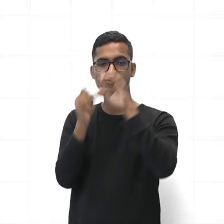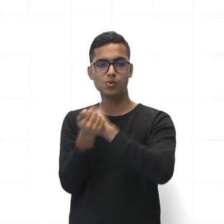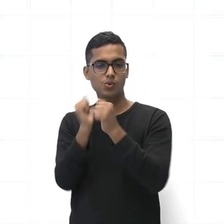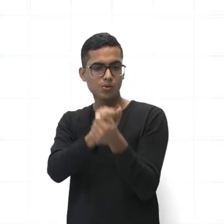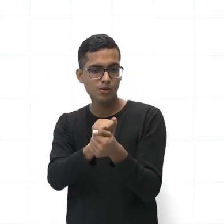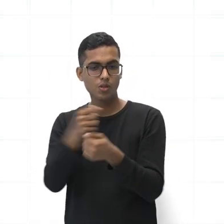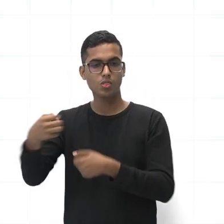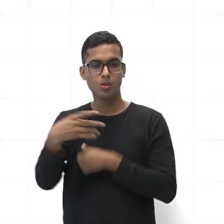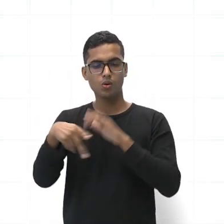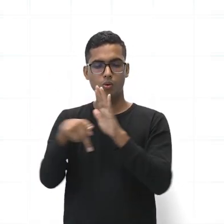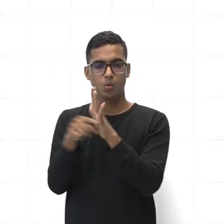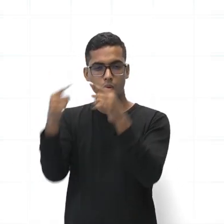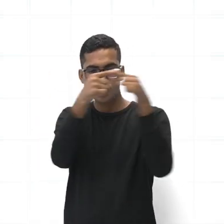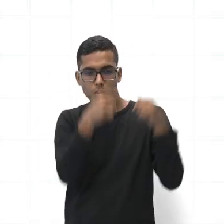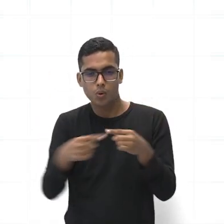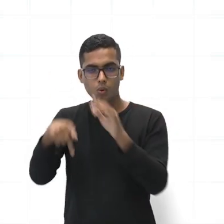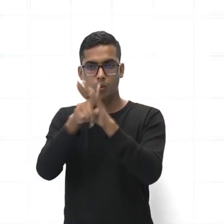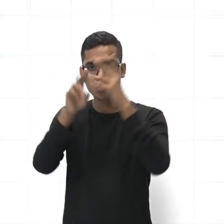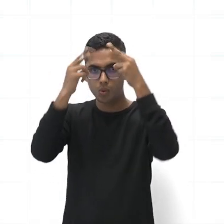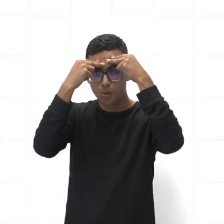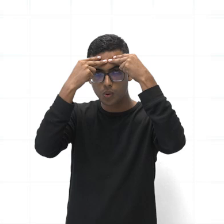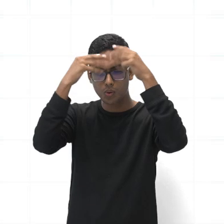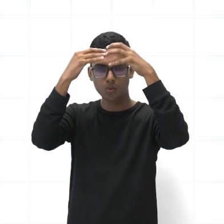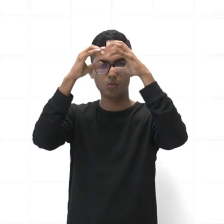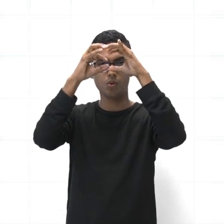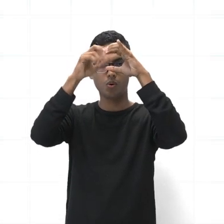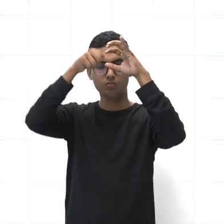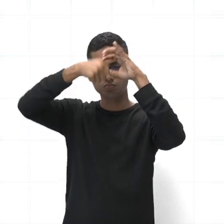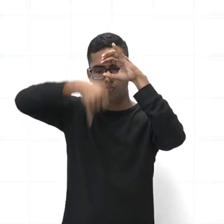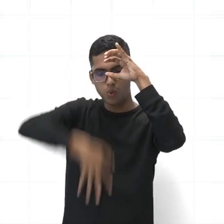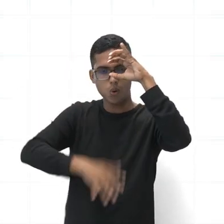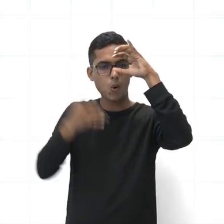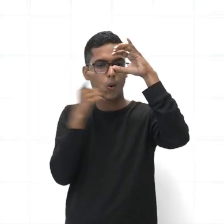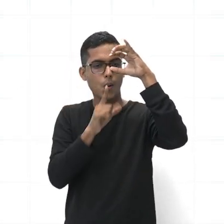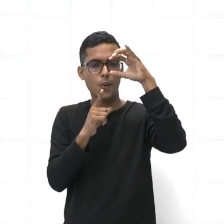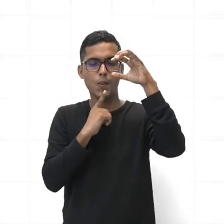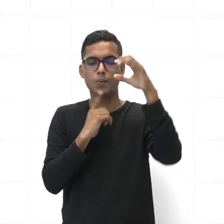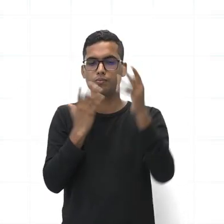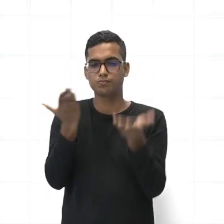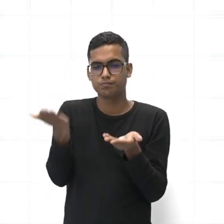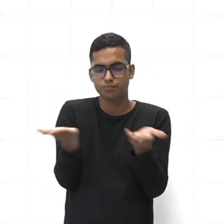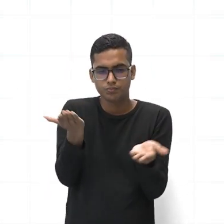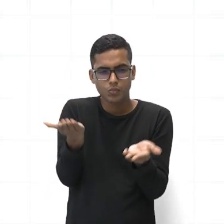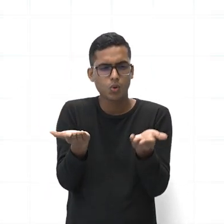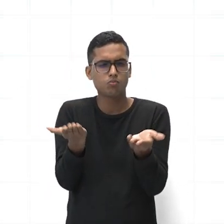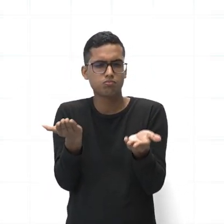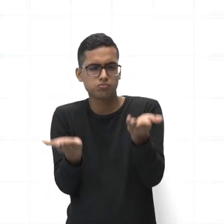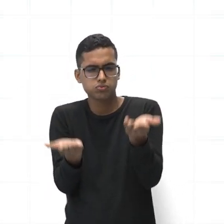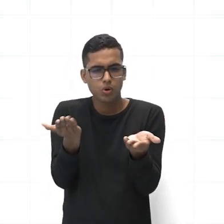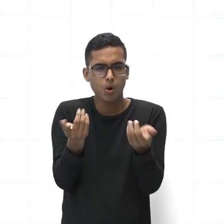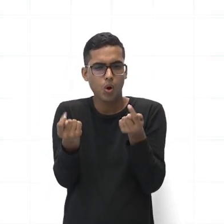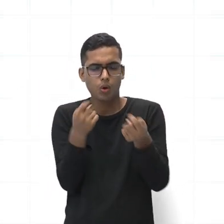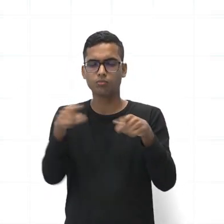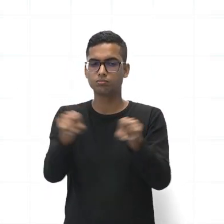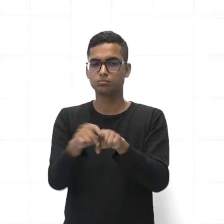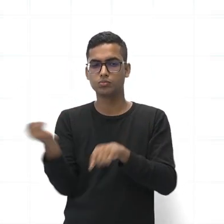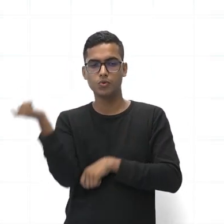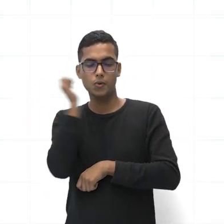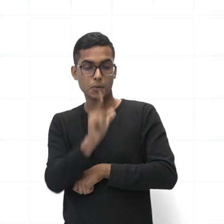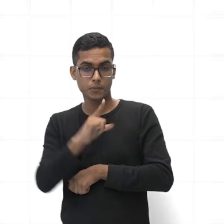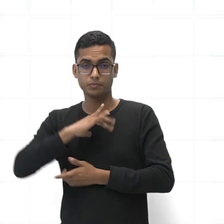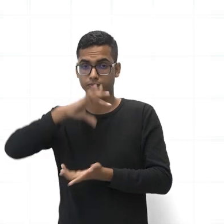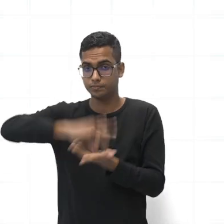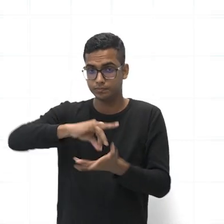conexões neurais, facilitando a recuperação de movimentos. Em outras palavras, quando a gente passa por